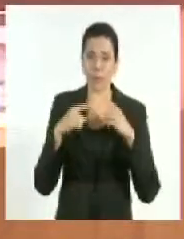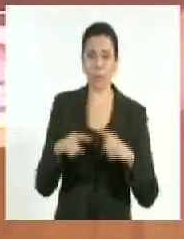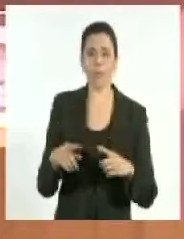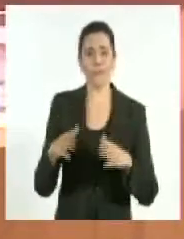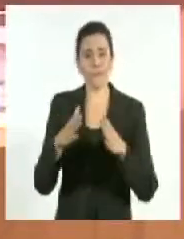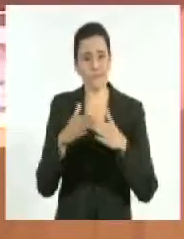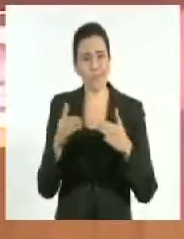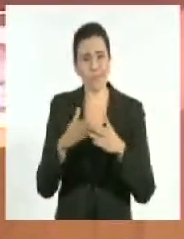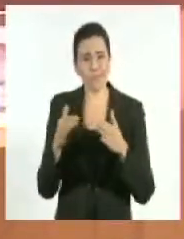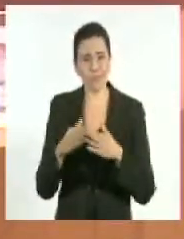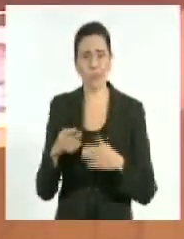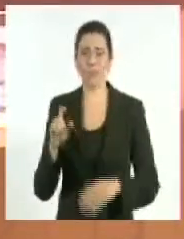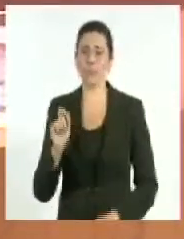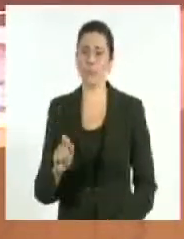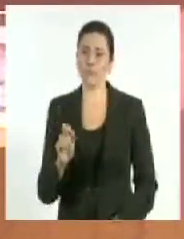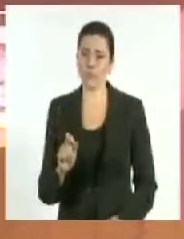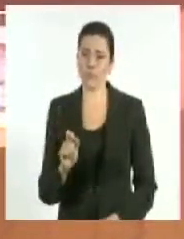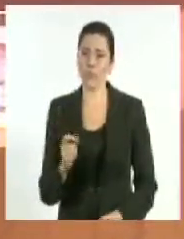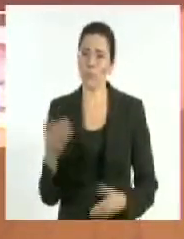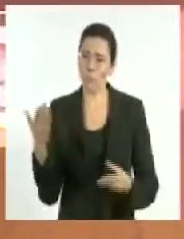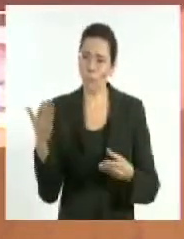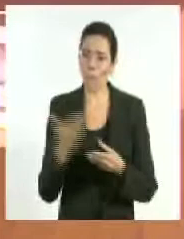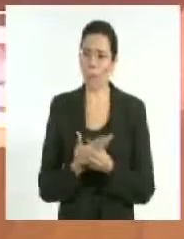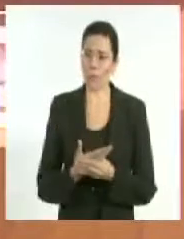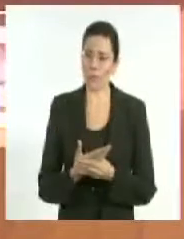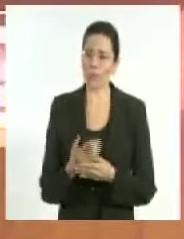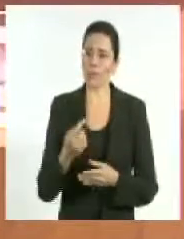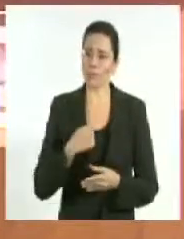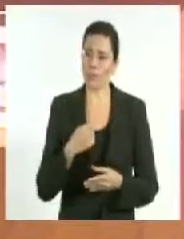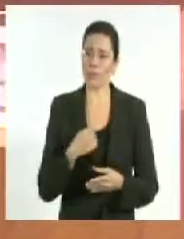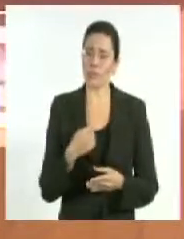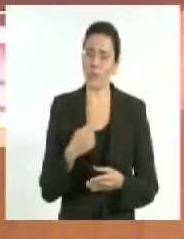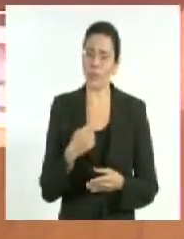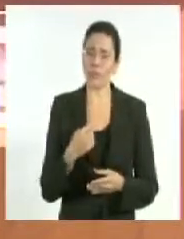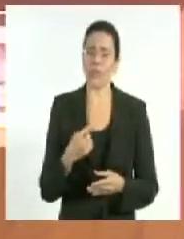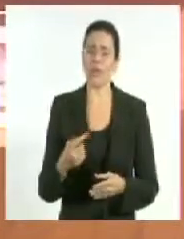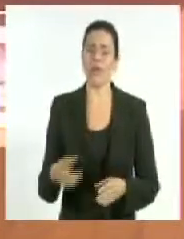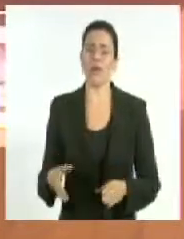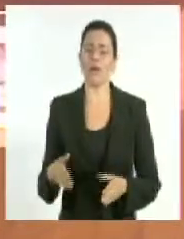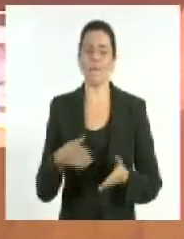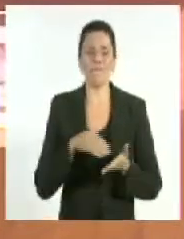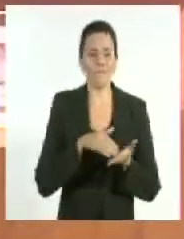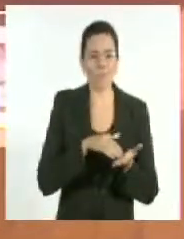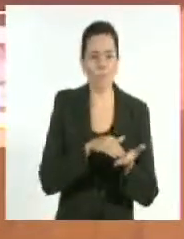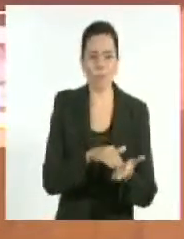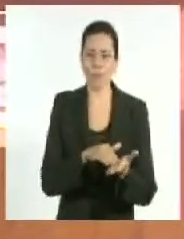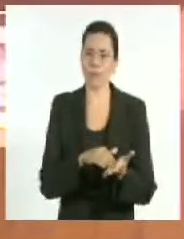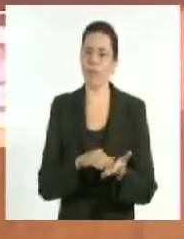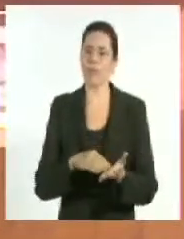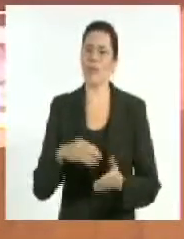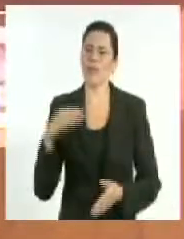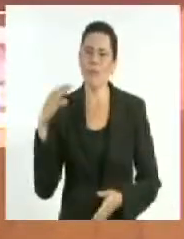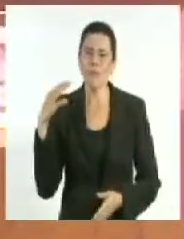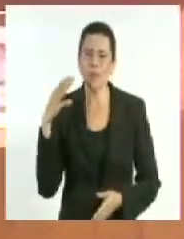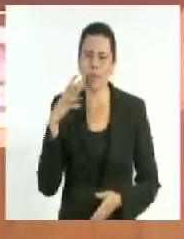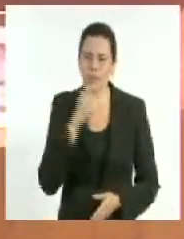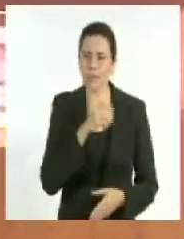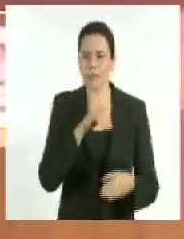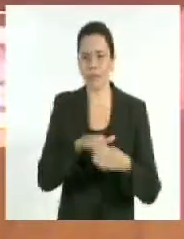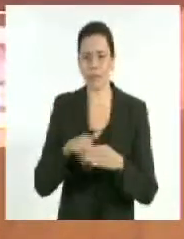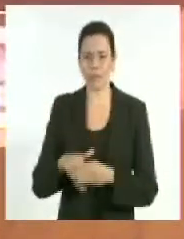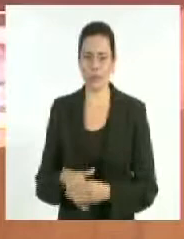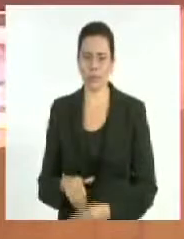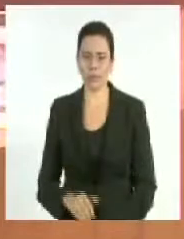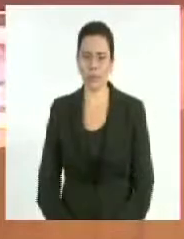Justiça. Por isso, o presidente não está aqui, o Marco Aurélio, mas me parece que o deputado Fábio Macedo faz parte da comissão e parece que é o relator